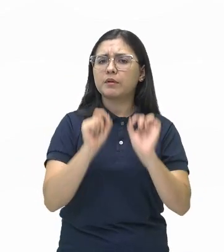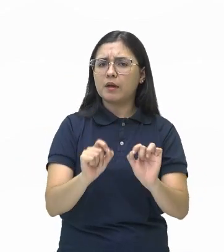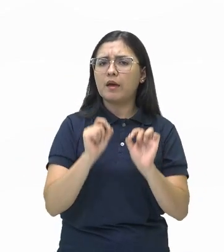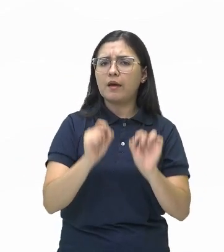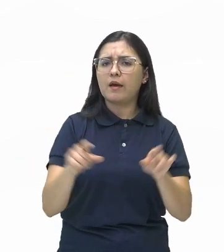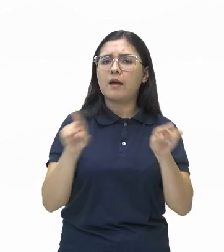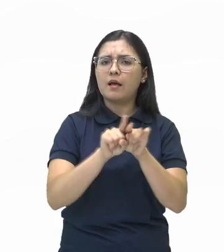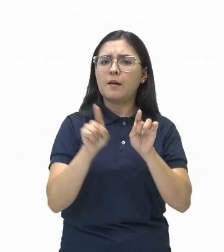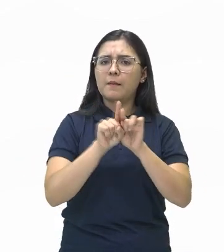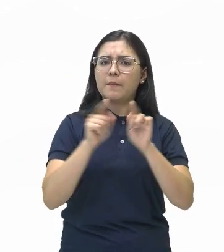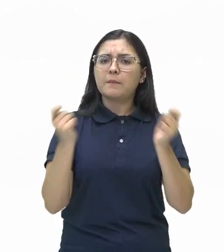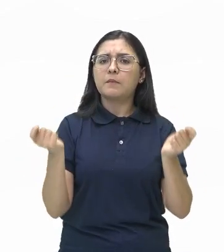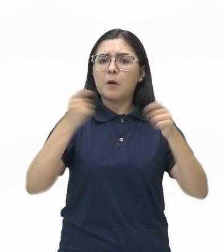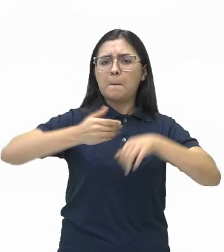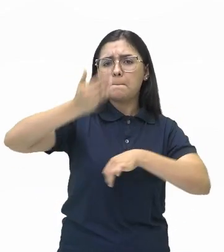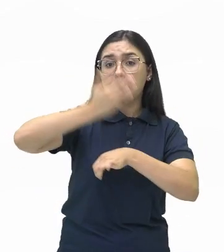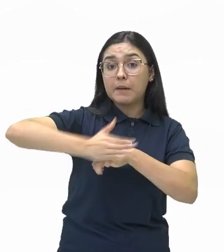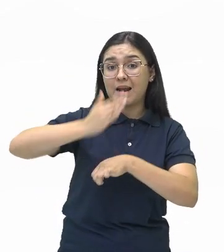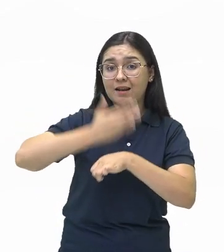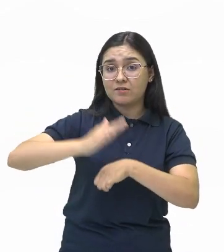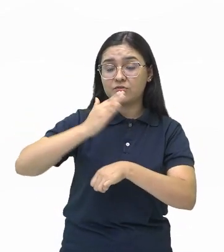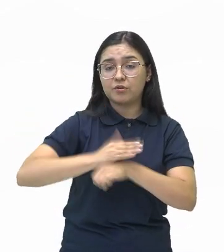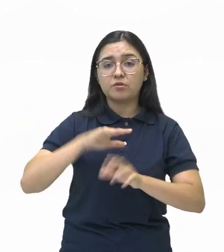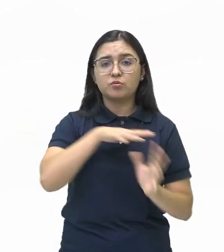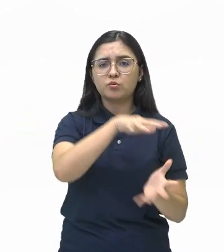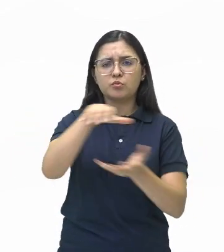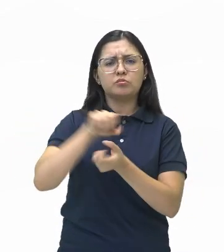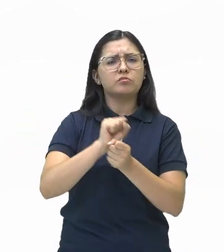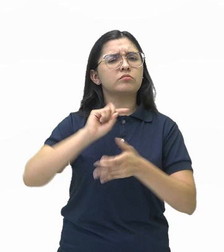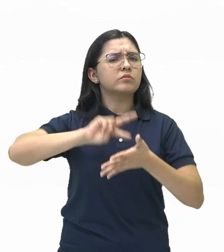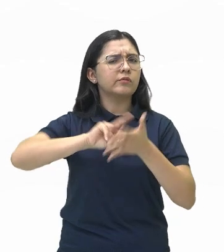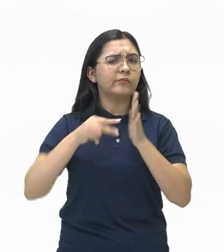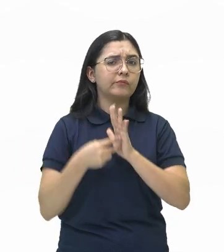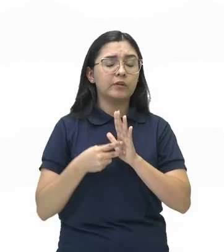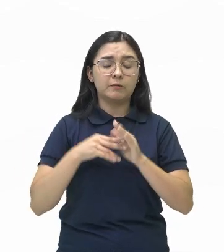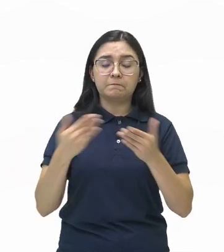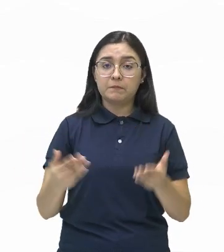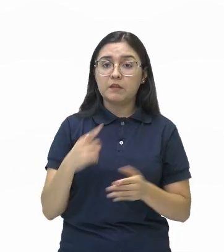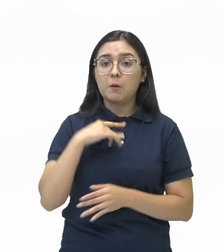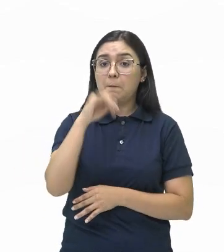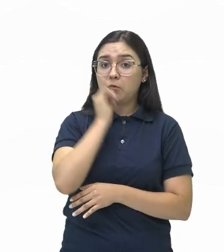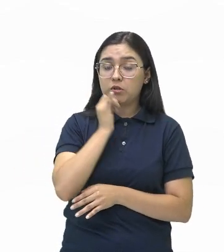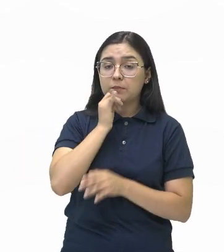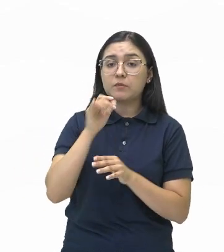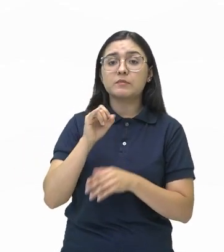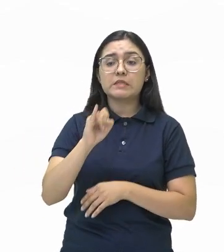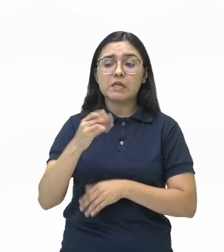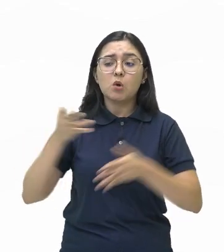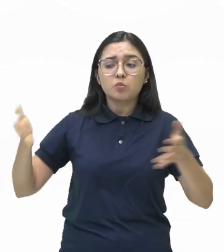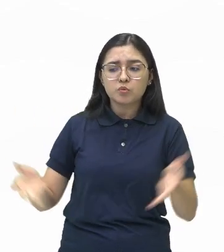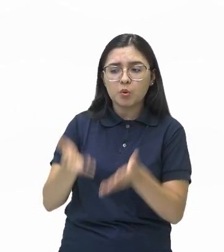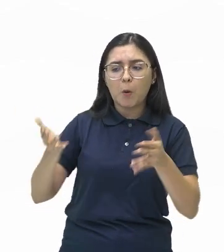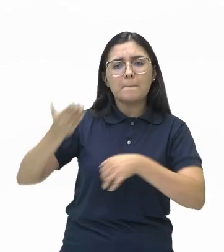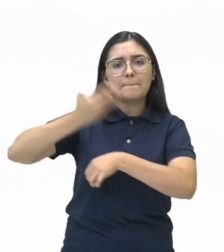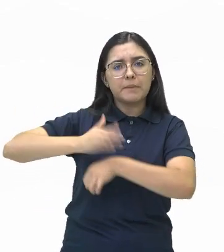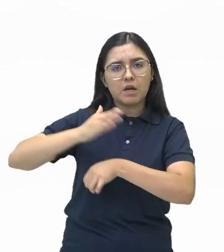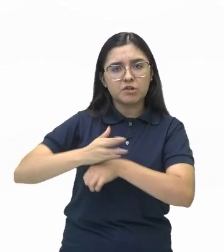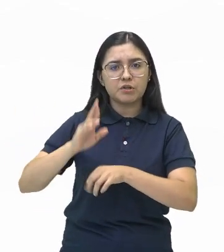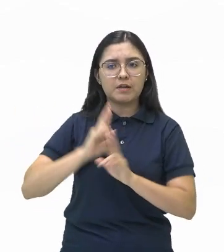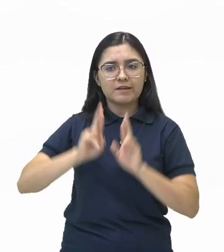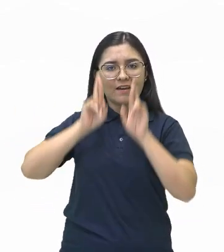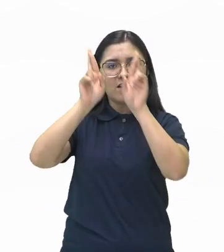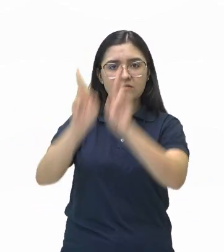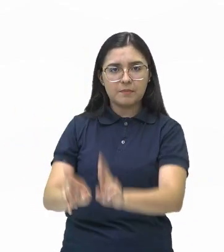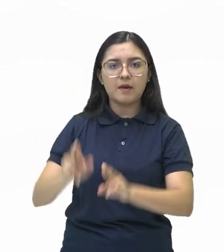Uma promoção de práticas sustentáveis. O que é isso? Quando eu incentivo práticas que respeitem os limites